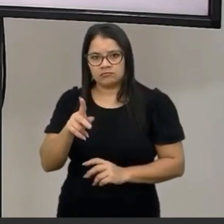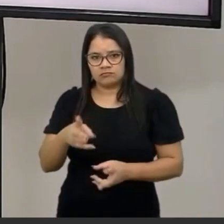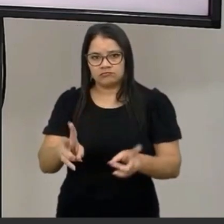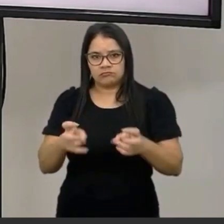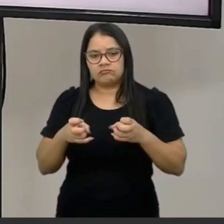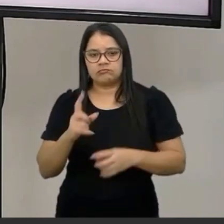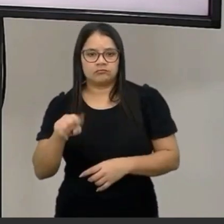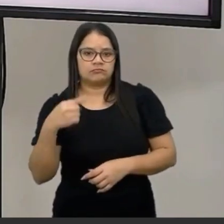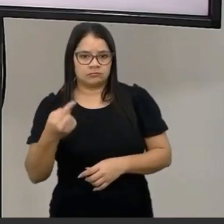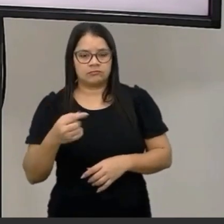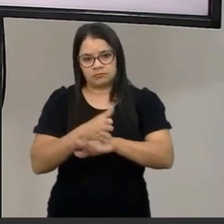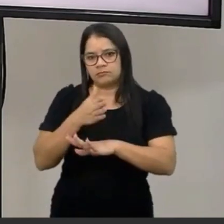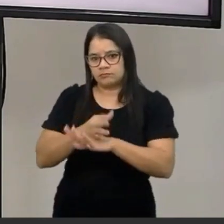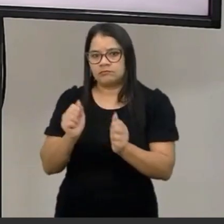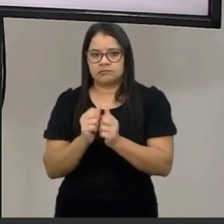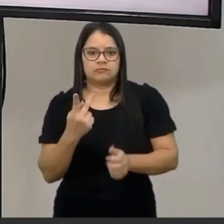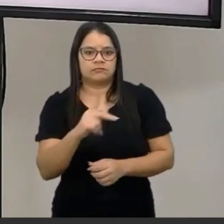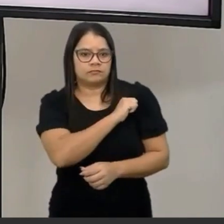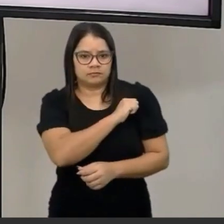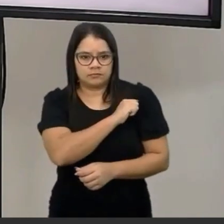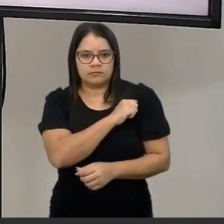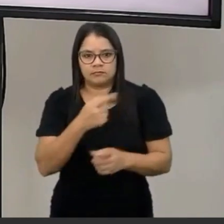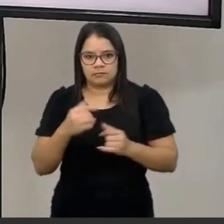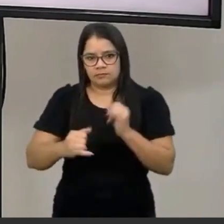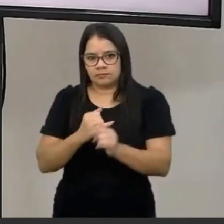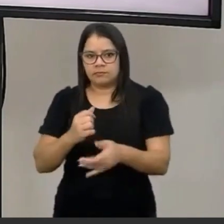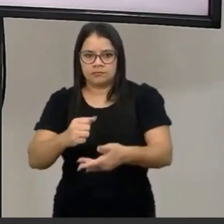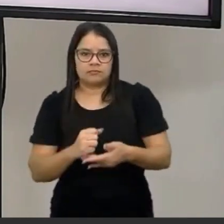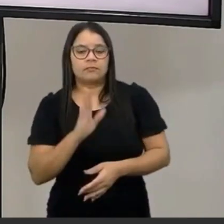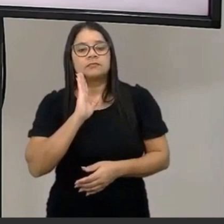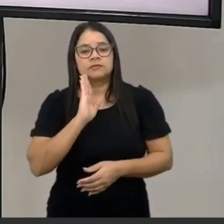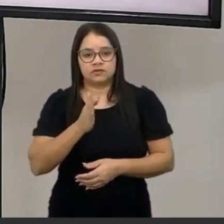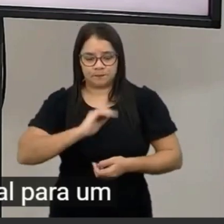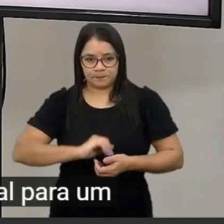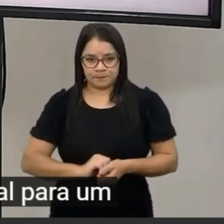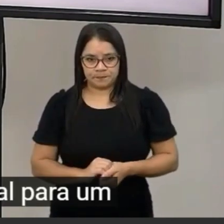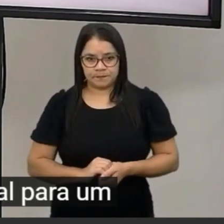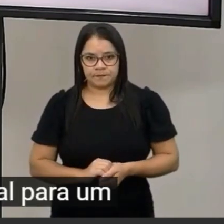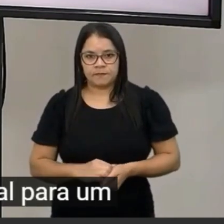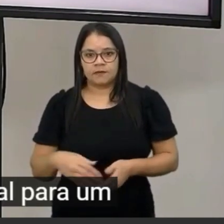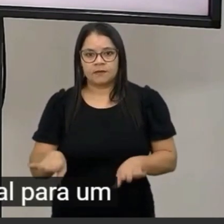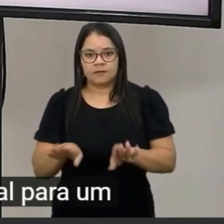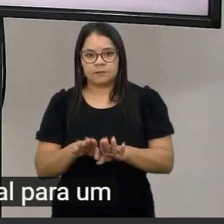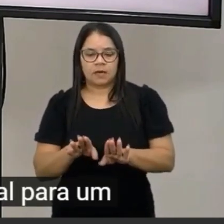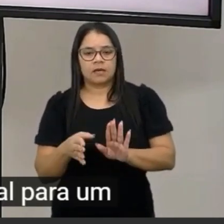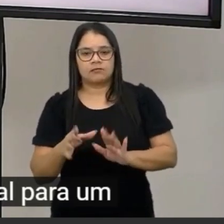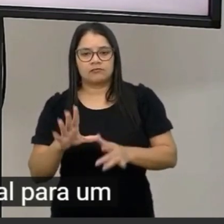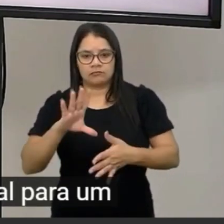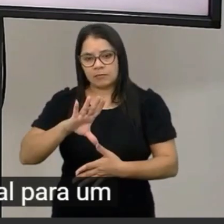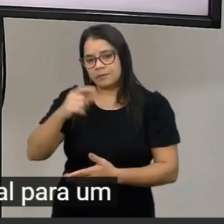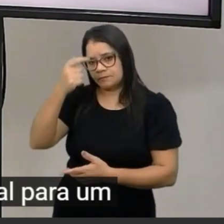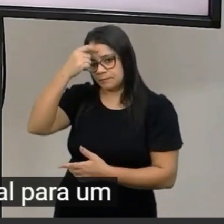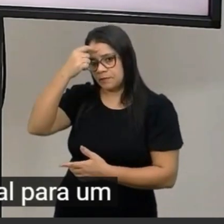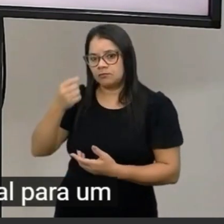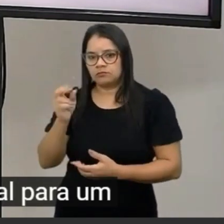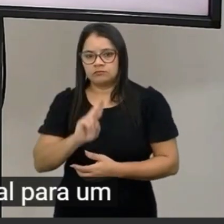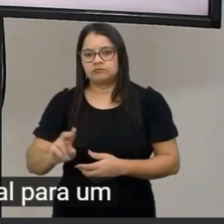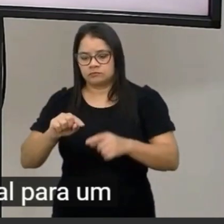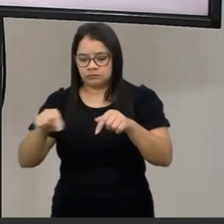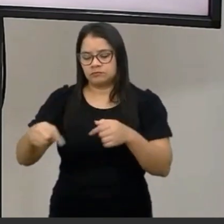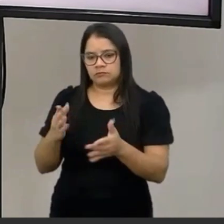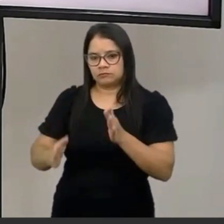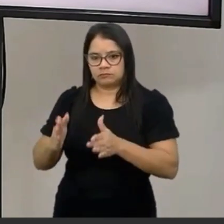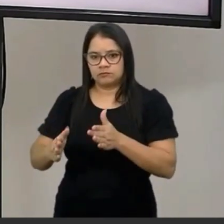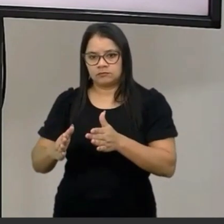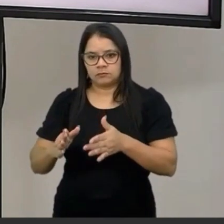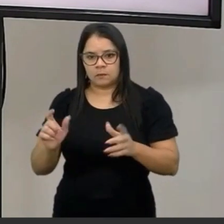eles observarem, né, e você explorar com ele o que o material digital já traz, tá? Também um mapa mental, então use esse momento